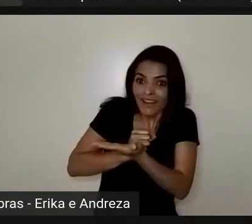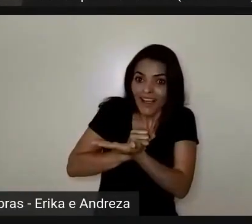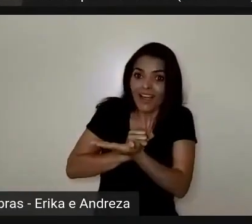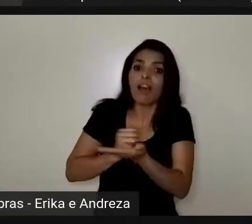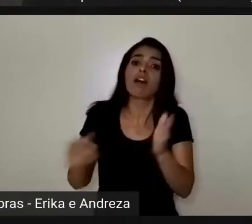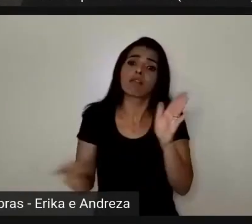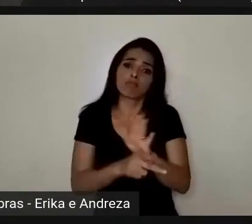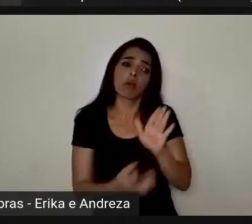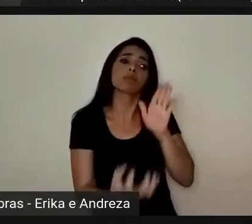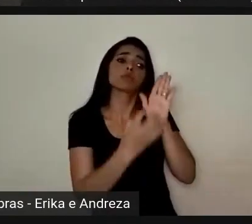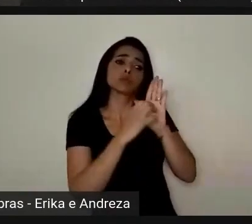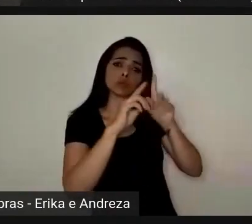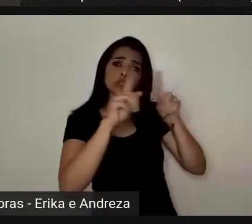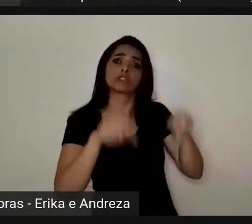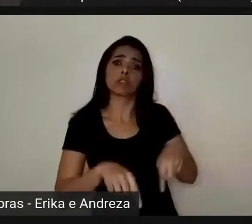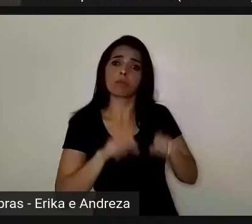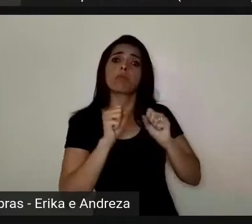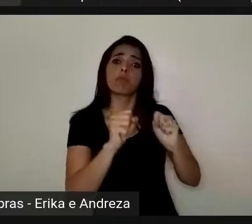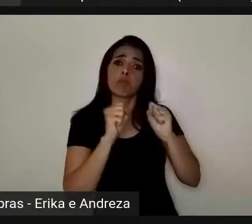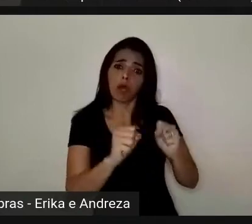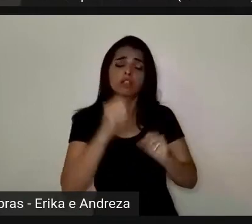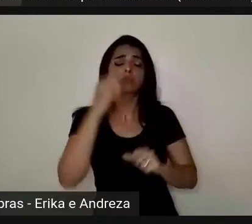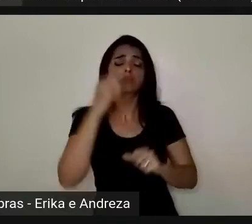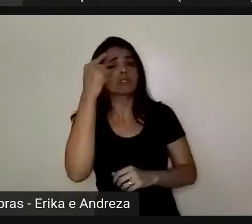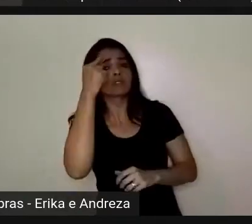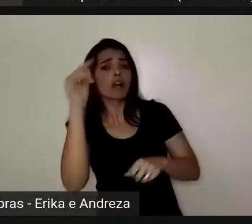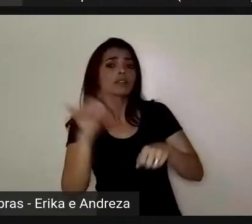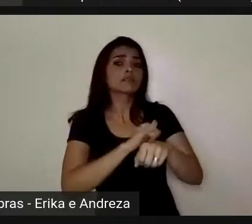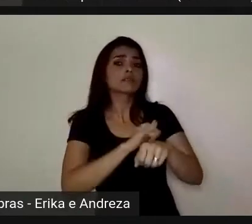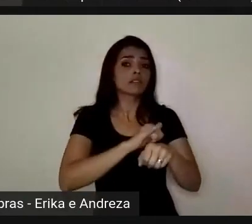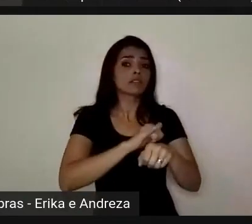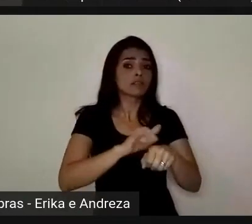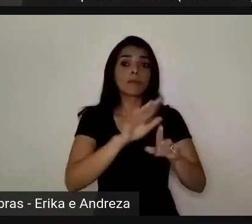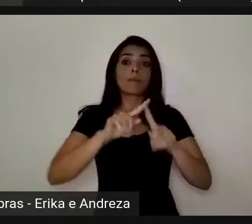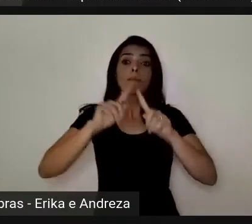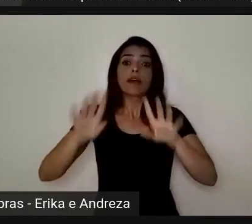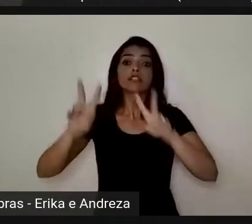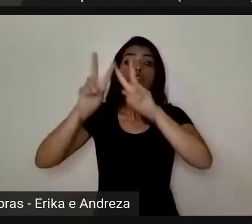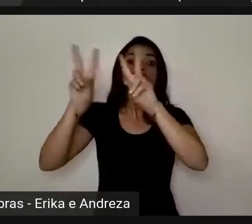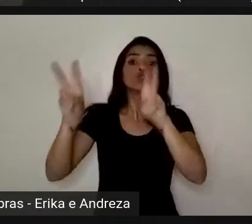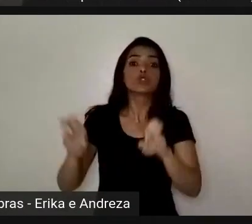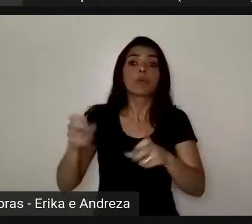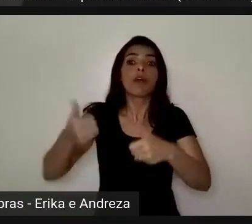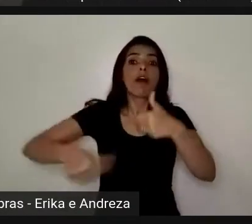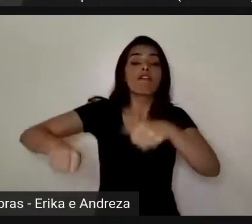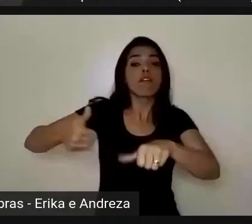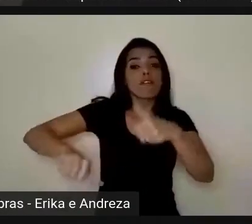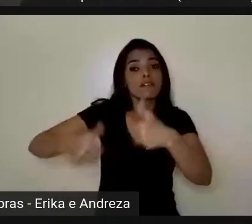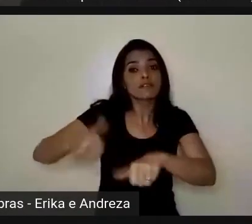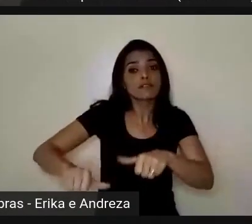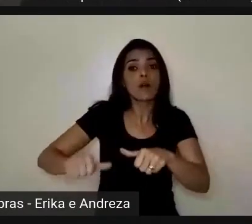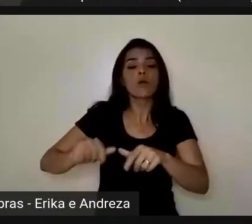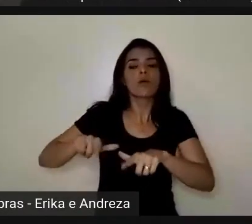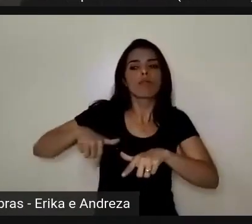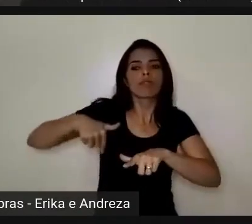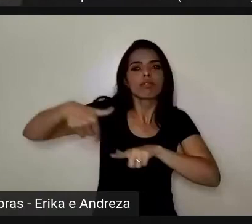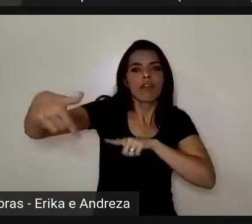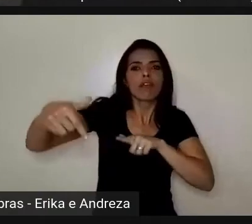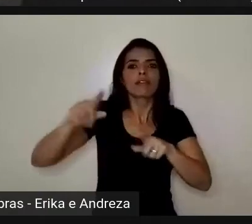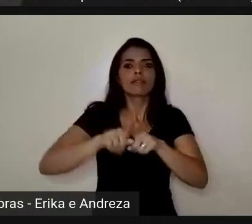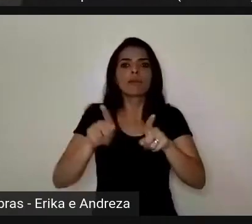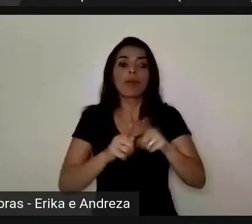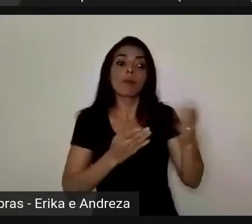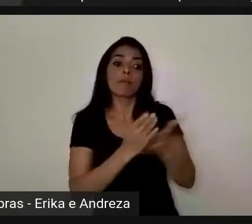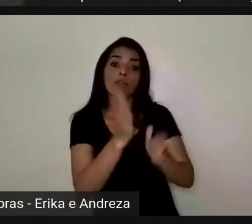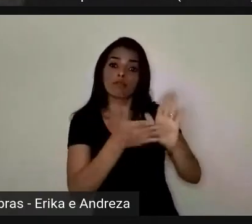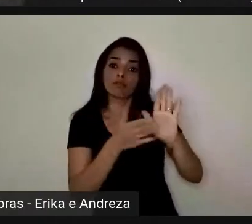mecanismo nessa linha. Em relação à questão se a avaliação de desempenho, a regulamentação dela é suficiente ou não, como eu mencionei,